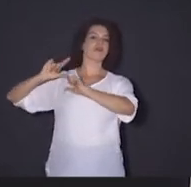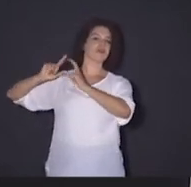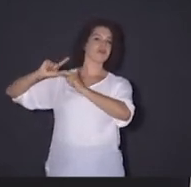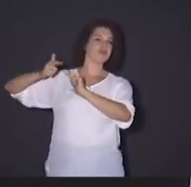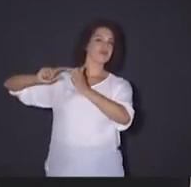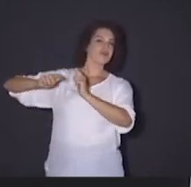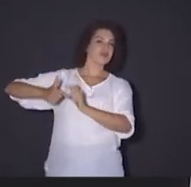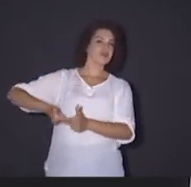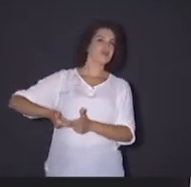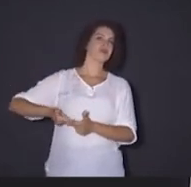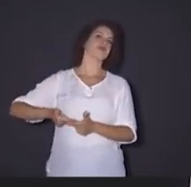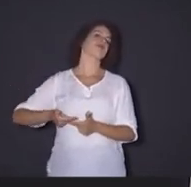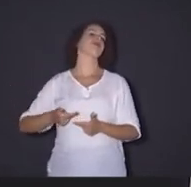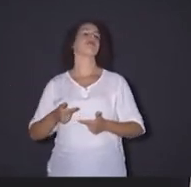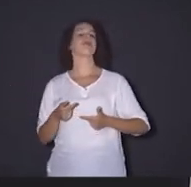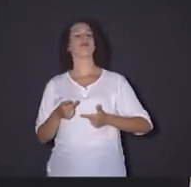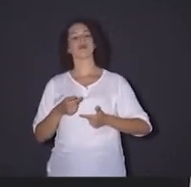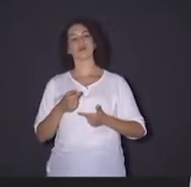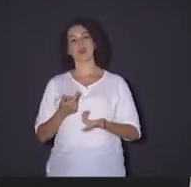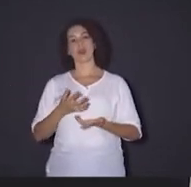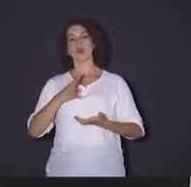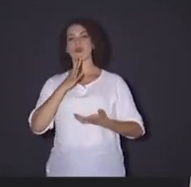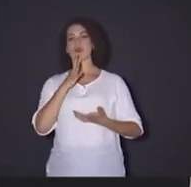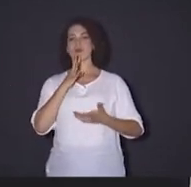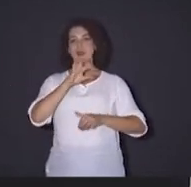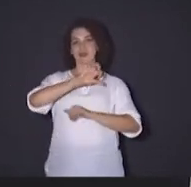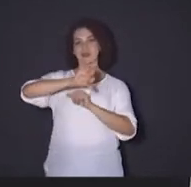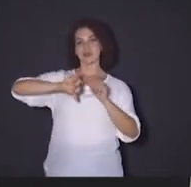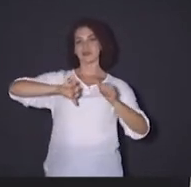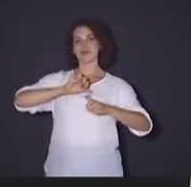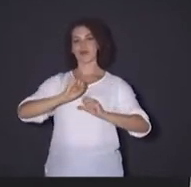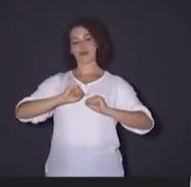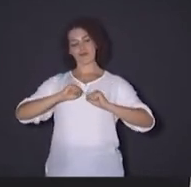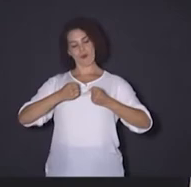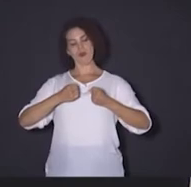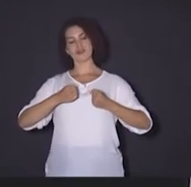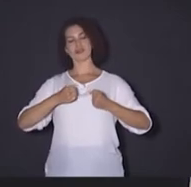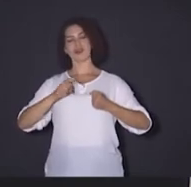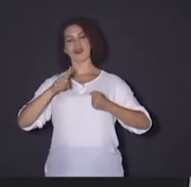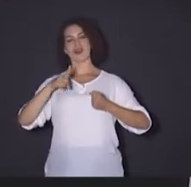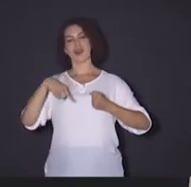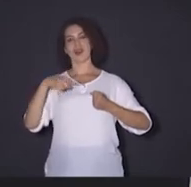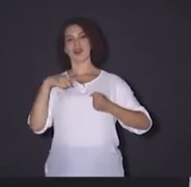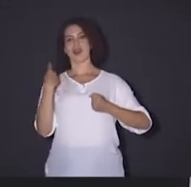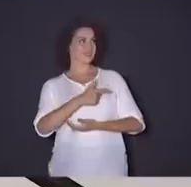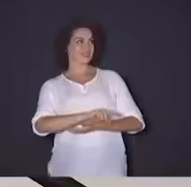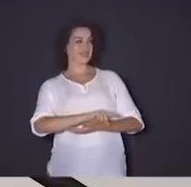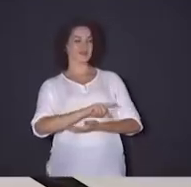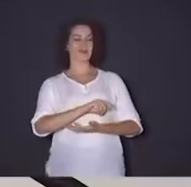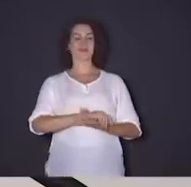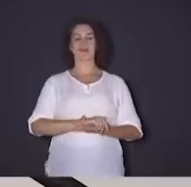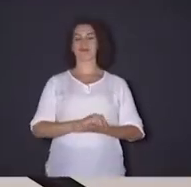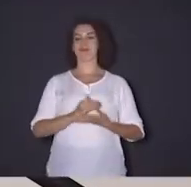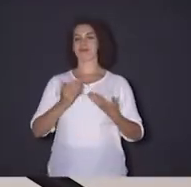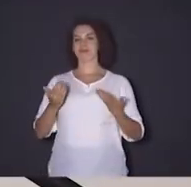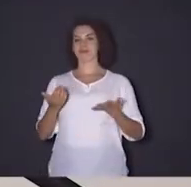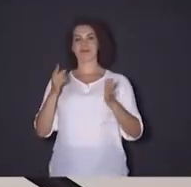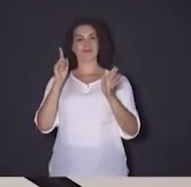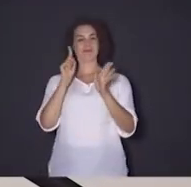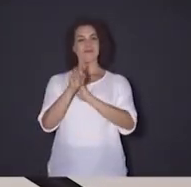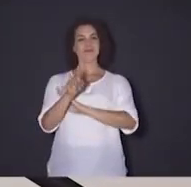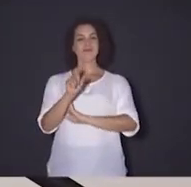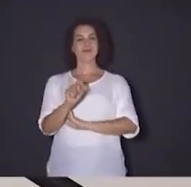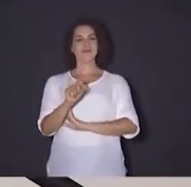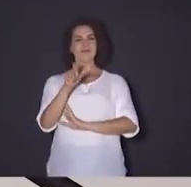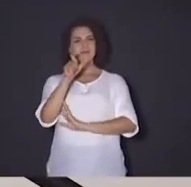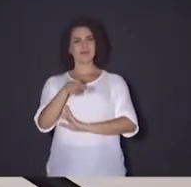orumilá desconhecimento torna-se força e esse é o nosso lema do nosso grupo é bom a pergunta é você